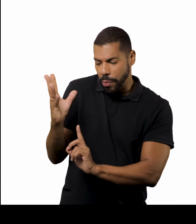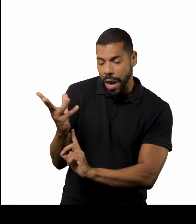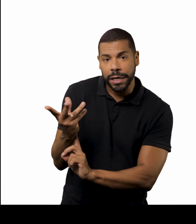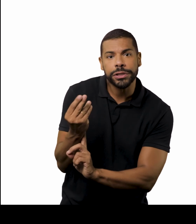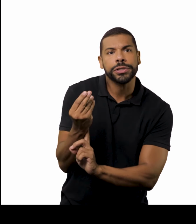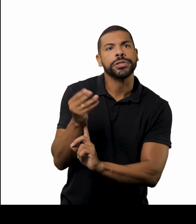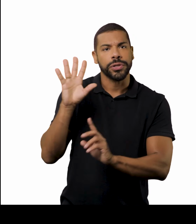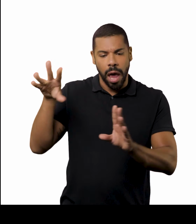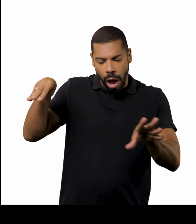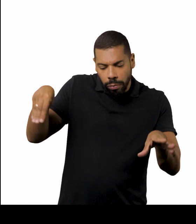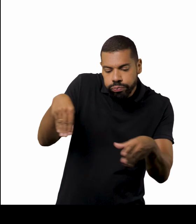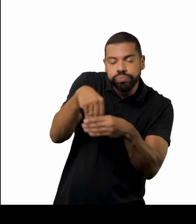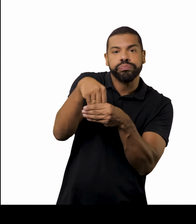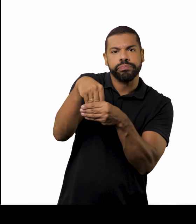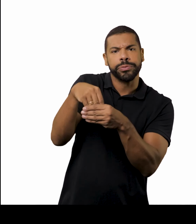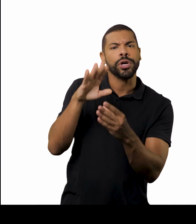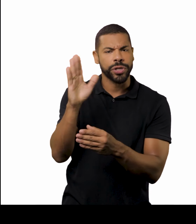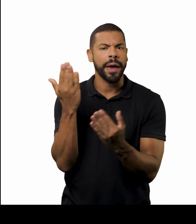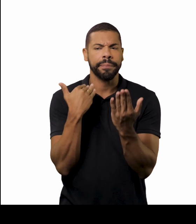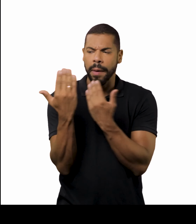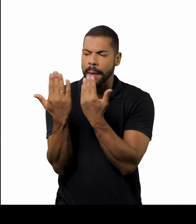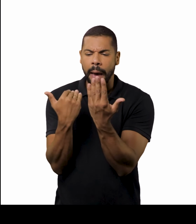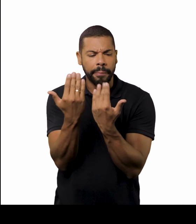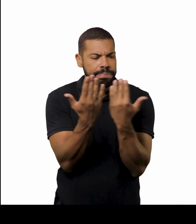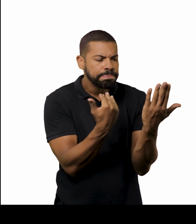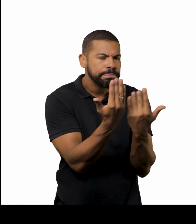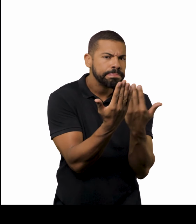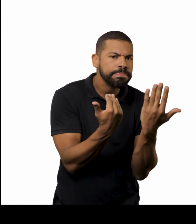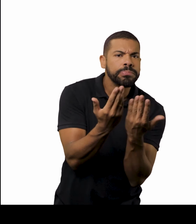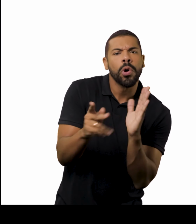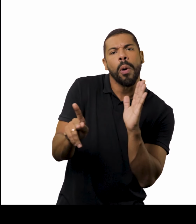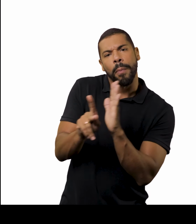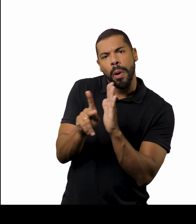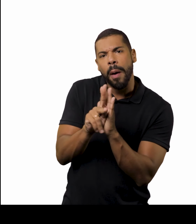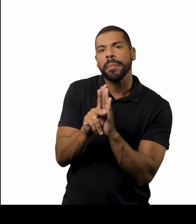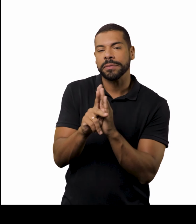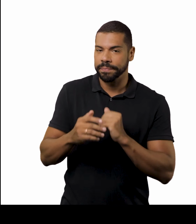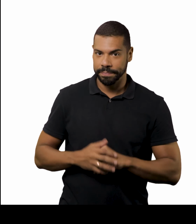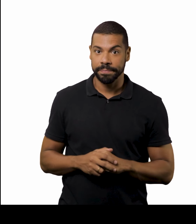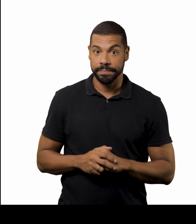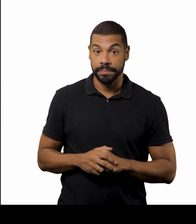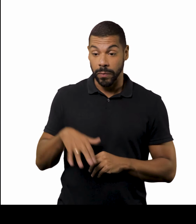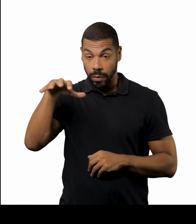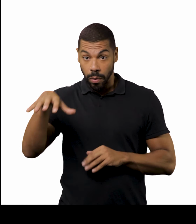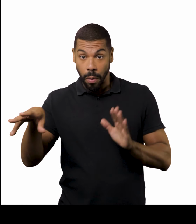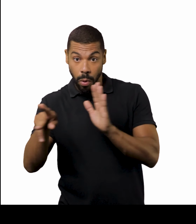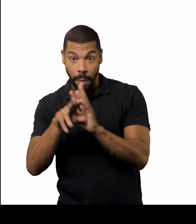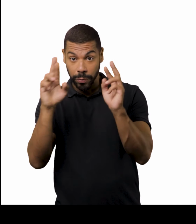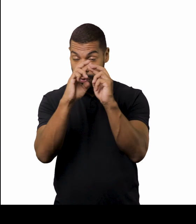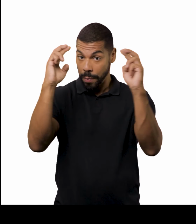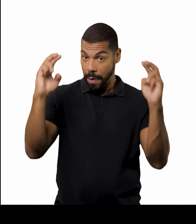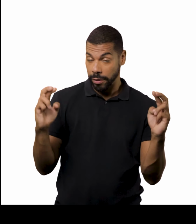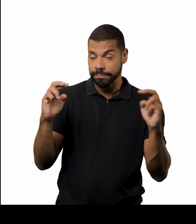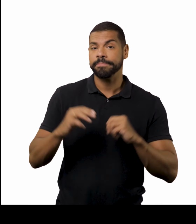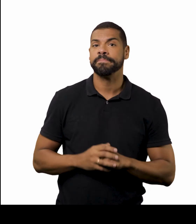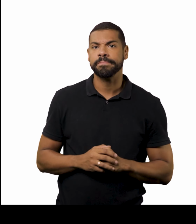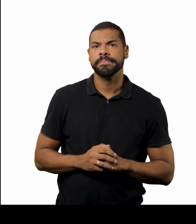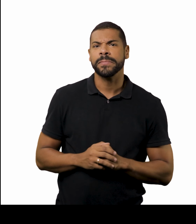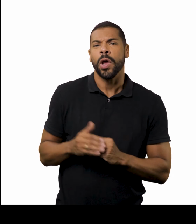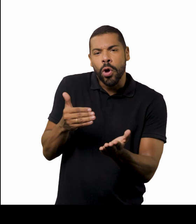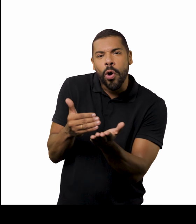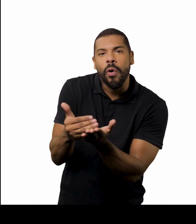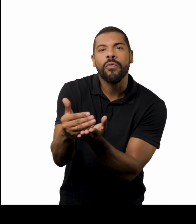incorporados nesse processo e já tinham conversas de linguagens artísticas muito próximas com o acervo do MASP. E